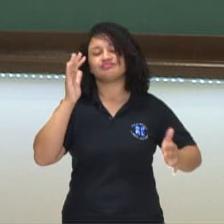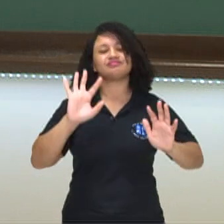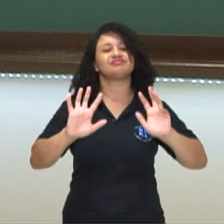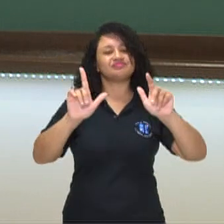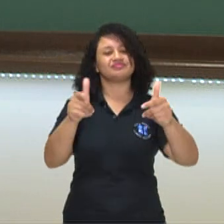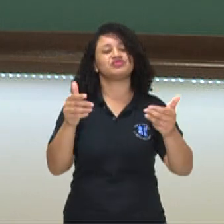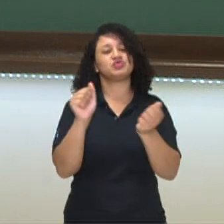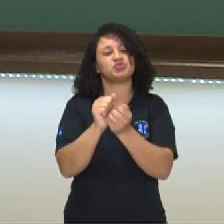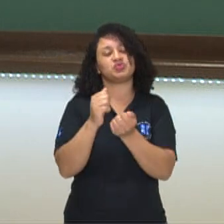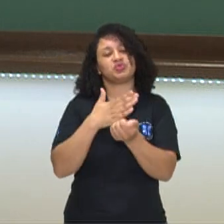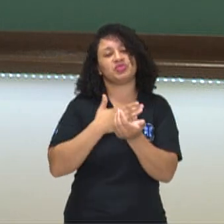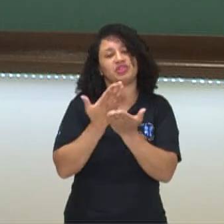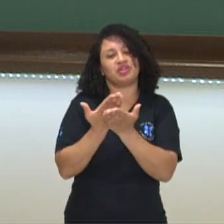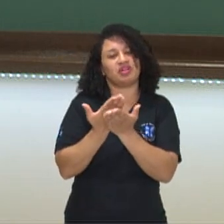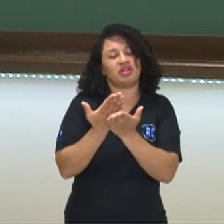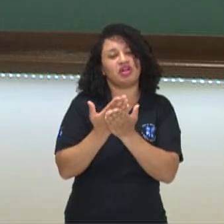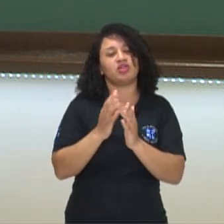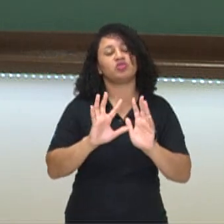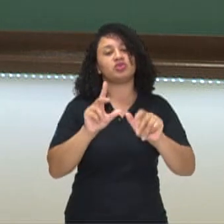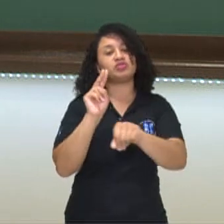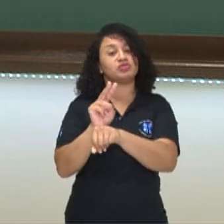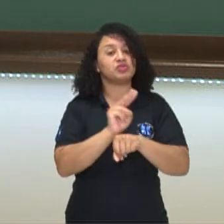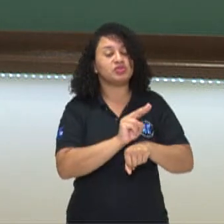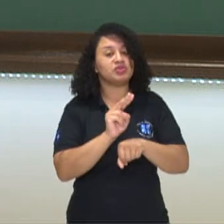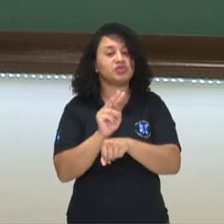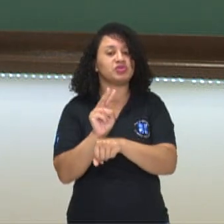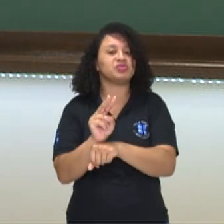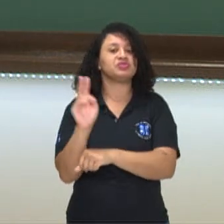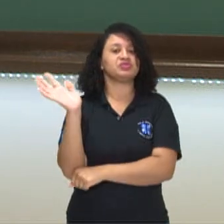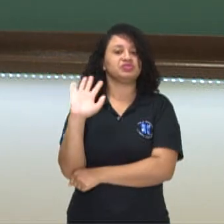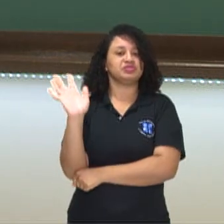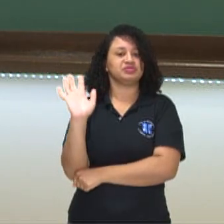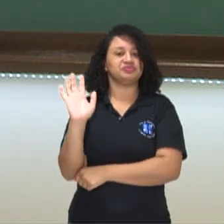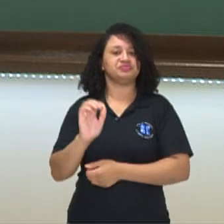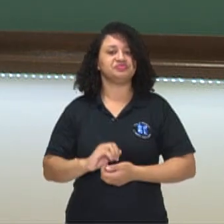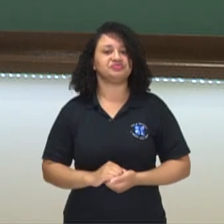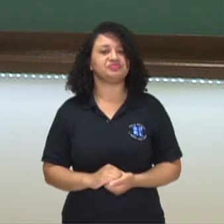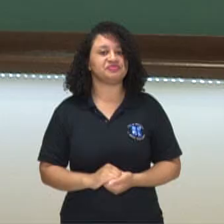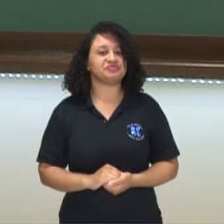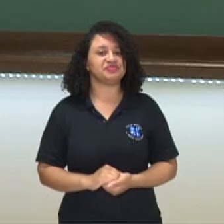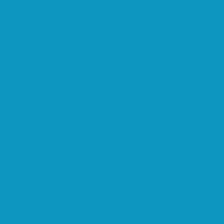agradeço a atenção de vocês, obrigado, fiquem bem, se cuidem e até a próxima.